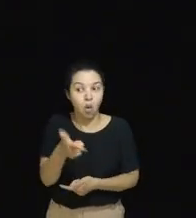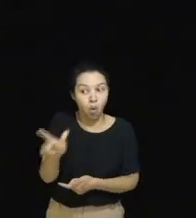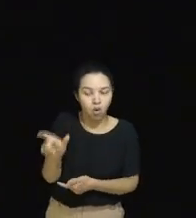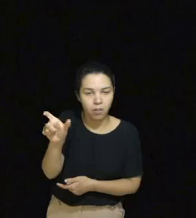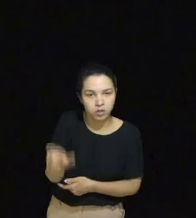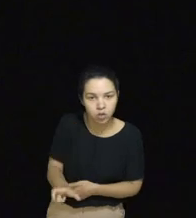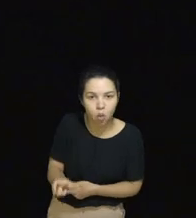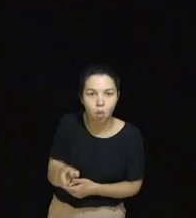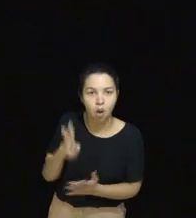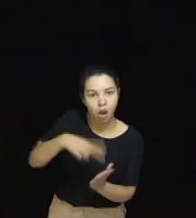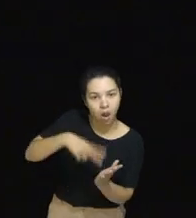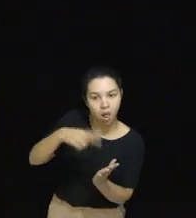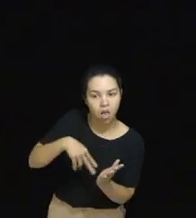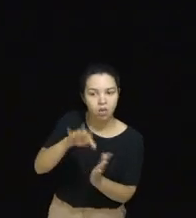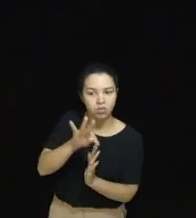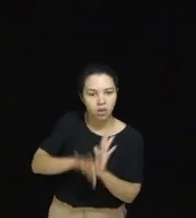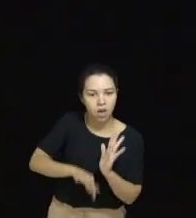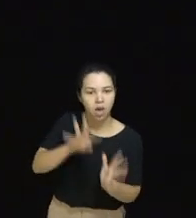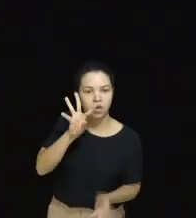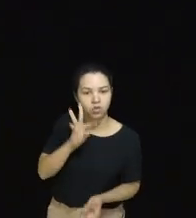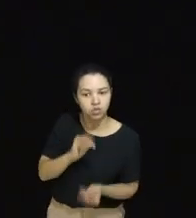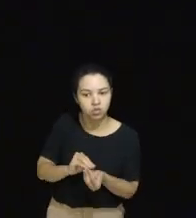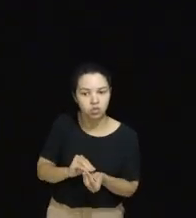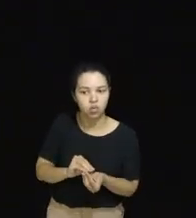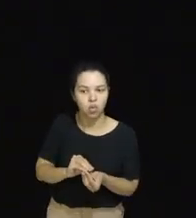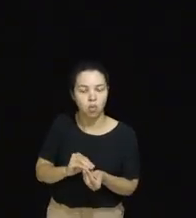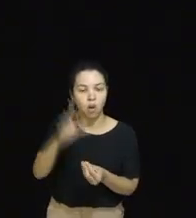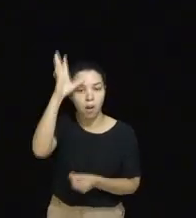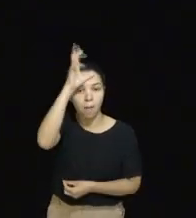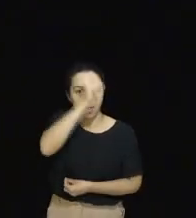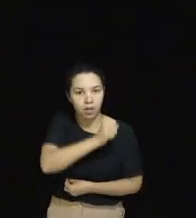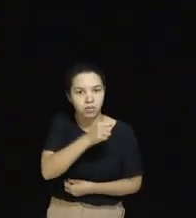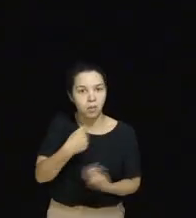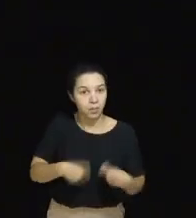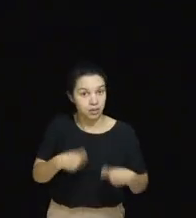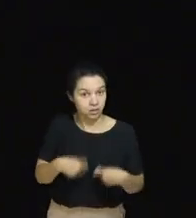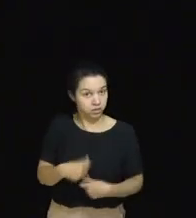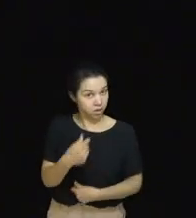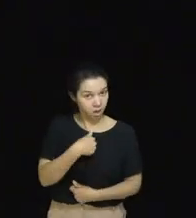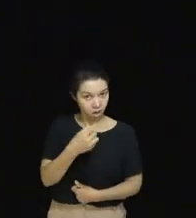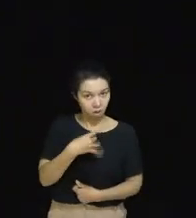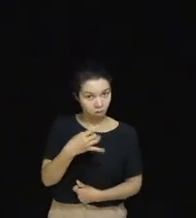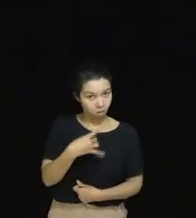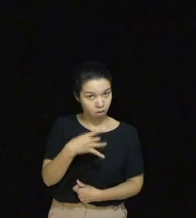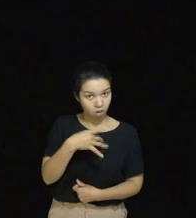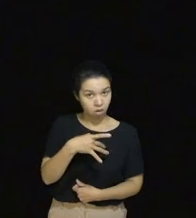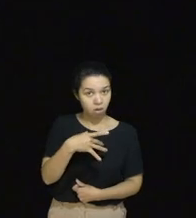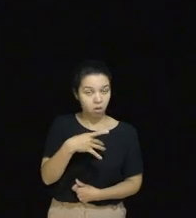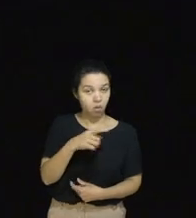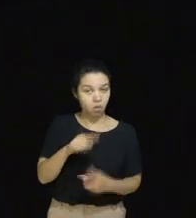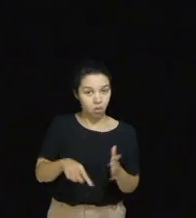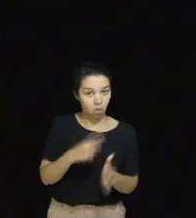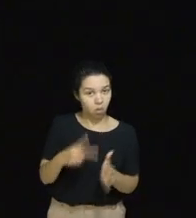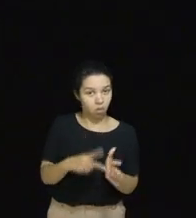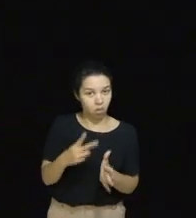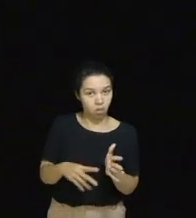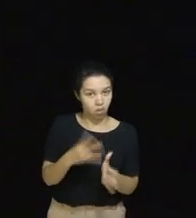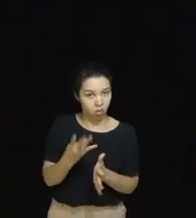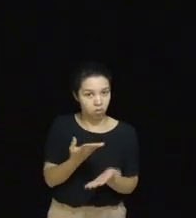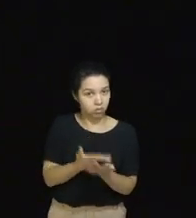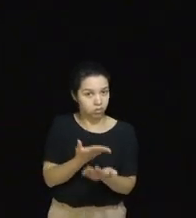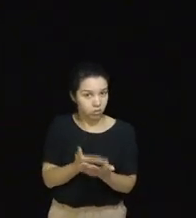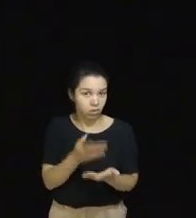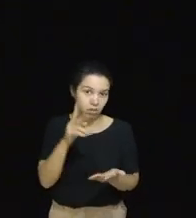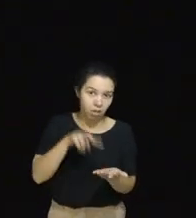texto e faz um resumo e aprendeu, eu preciso ler o mesmo texto umas 4 vezes, fazer uns 5 resumos, gravar, ficar